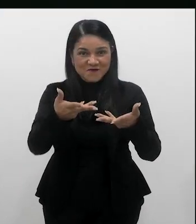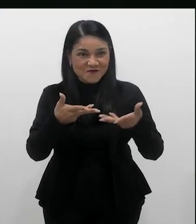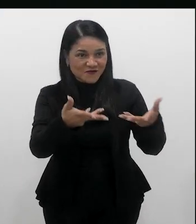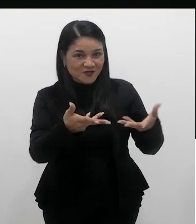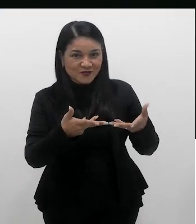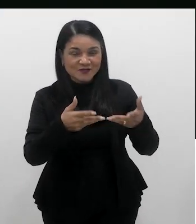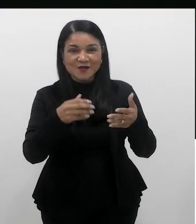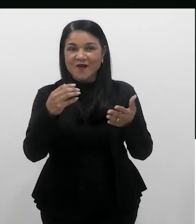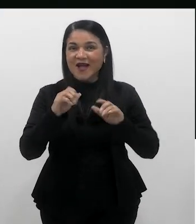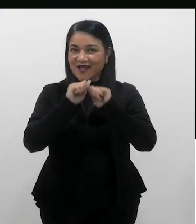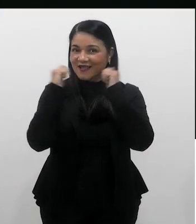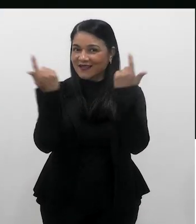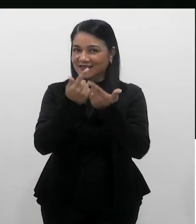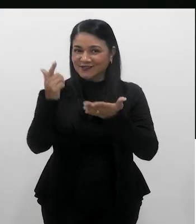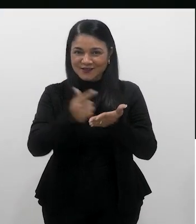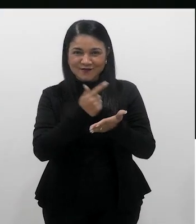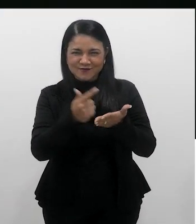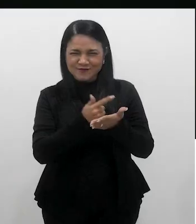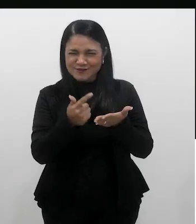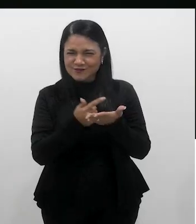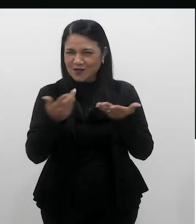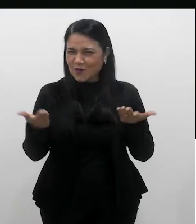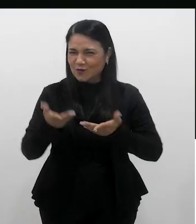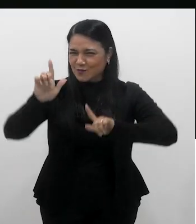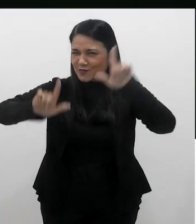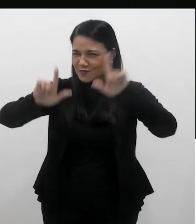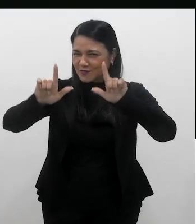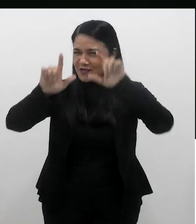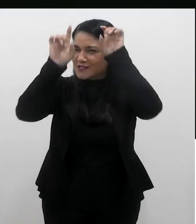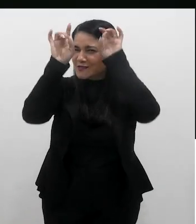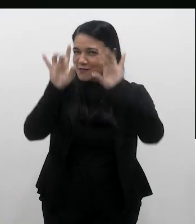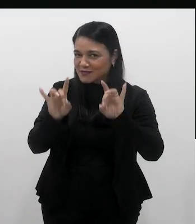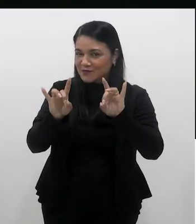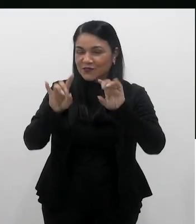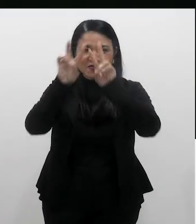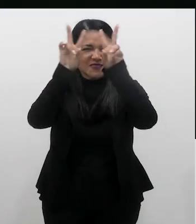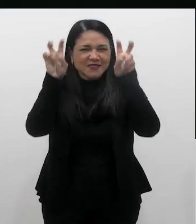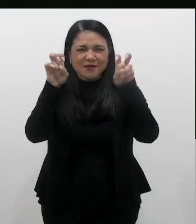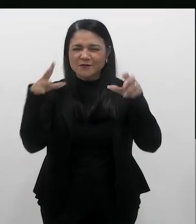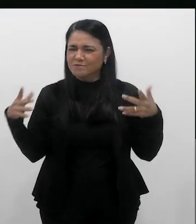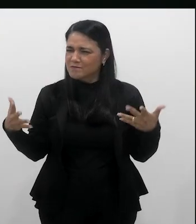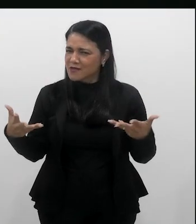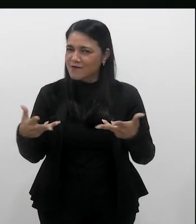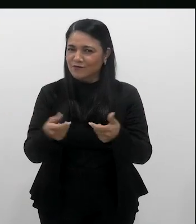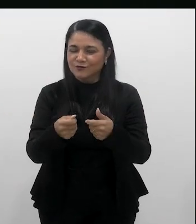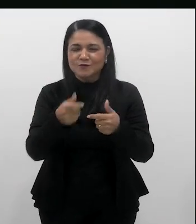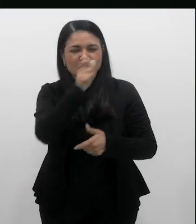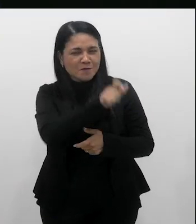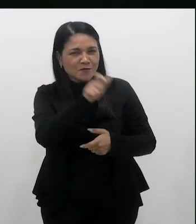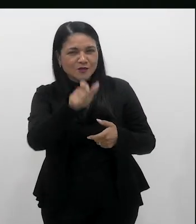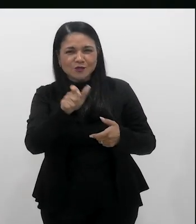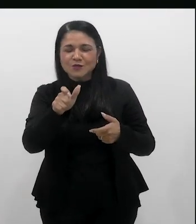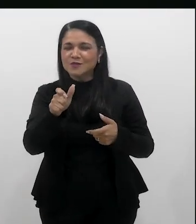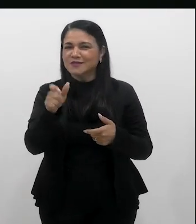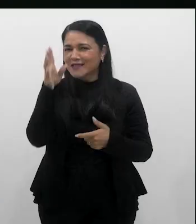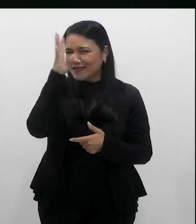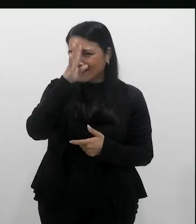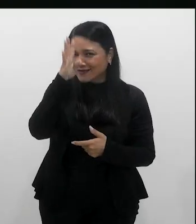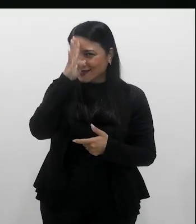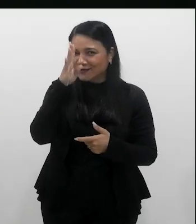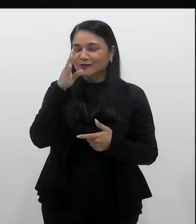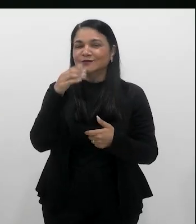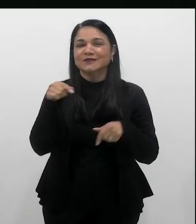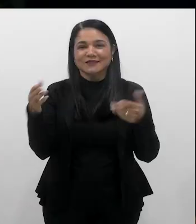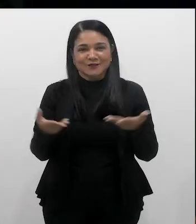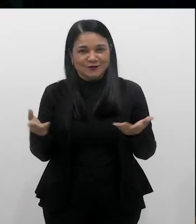Sejam muito bem-vindos ao Alerj Revista de hoje, que está para lá de especial. Assuntos ótimos e gente bacana demais aqui conosco